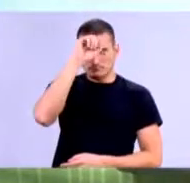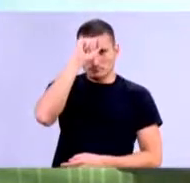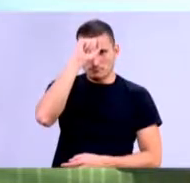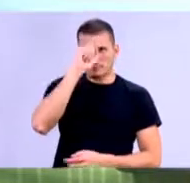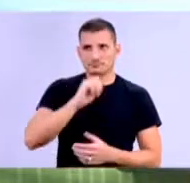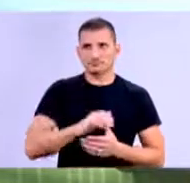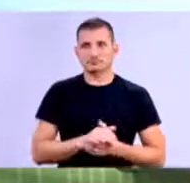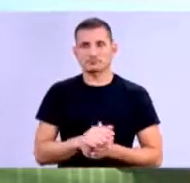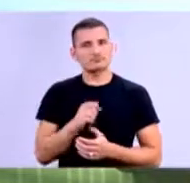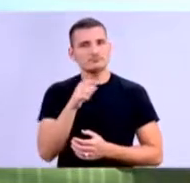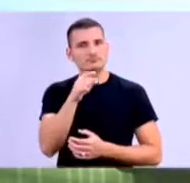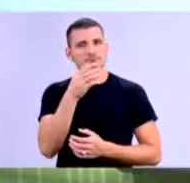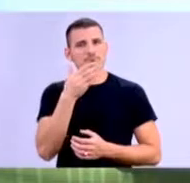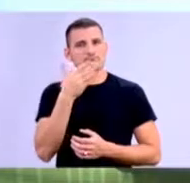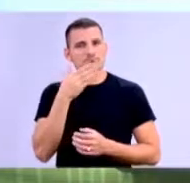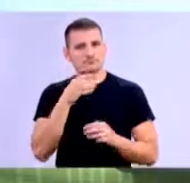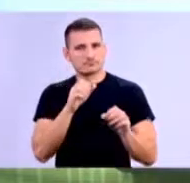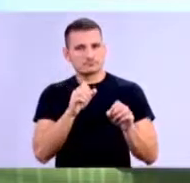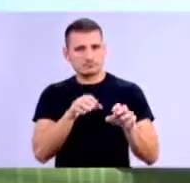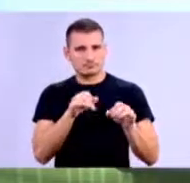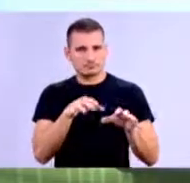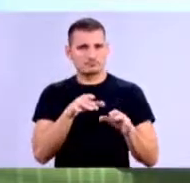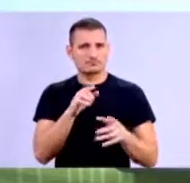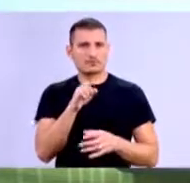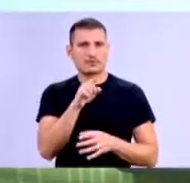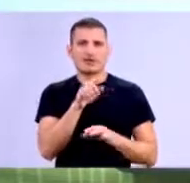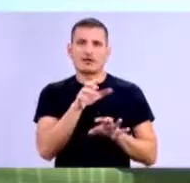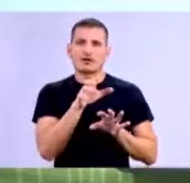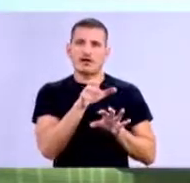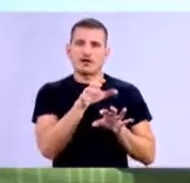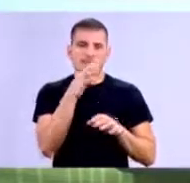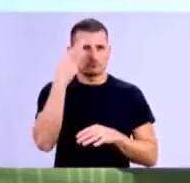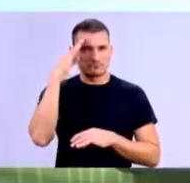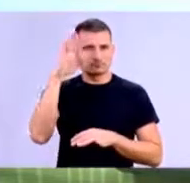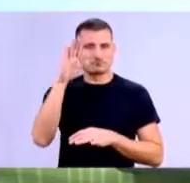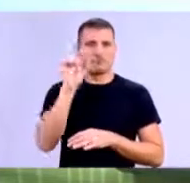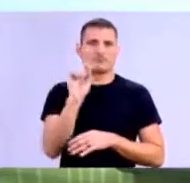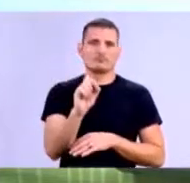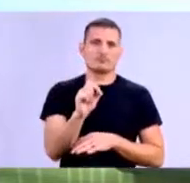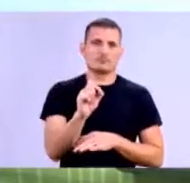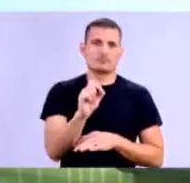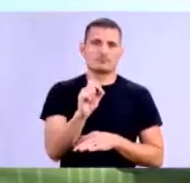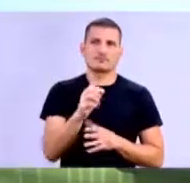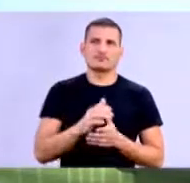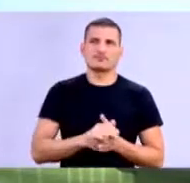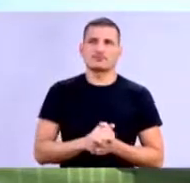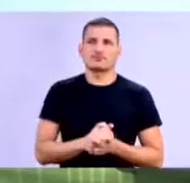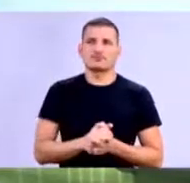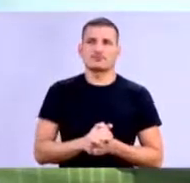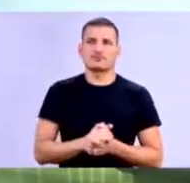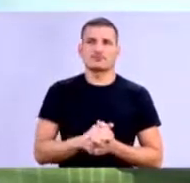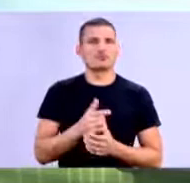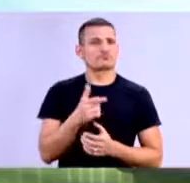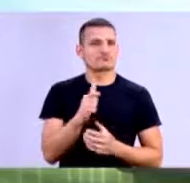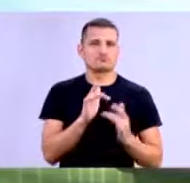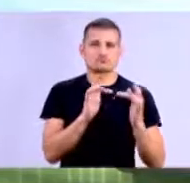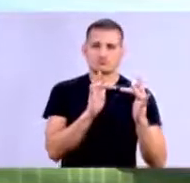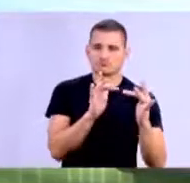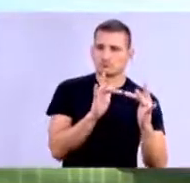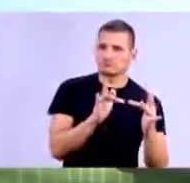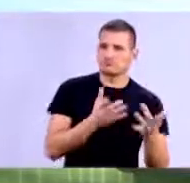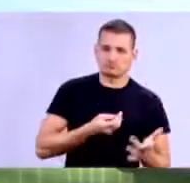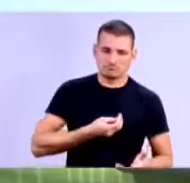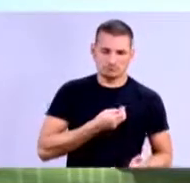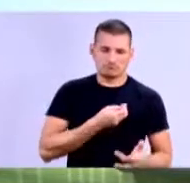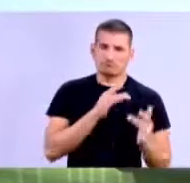Nessa modalidade, uma das características principais é o quê? O não contato, não tem aquele contato